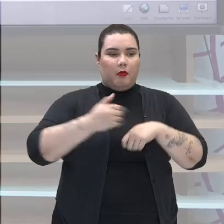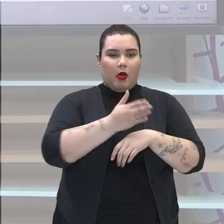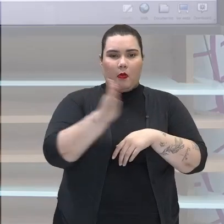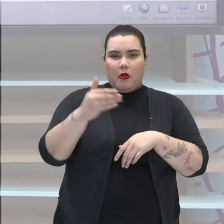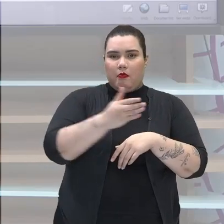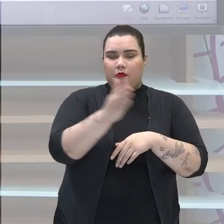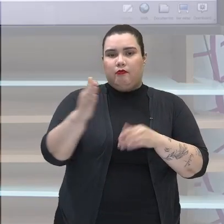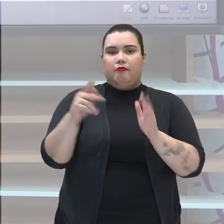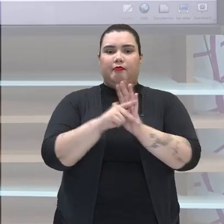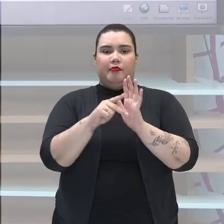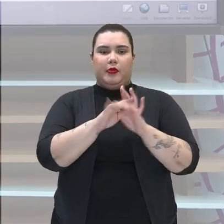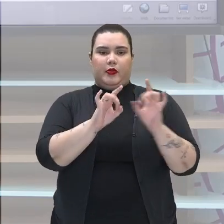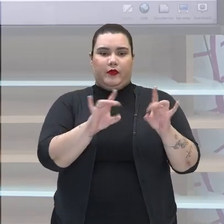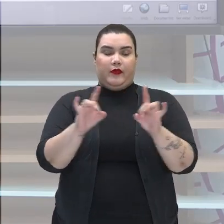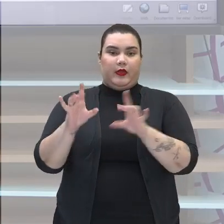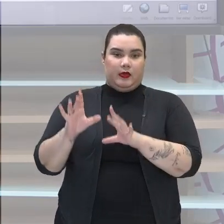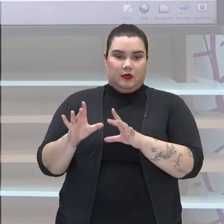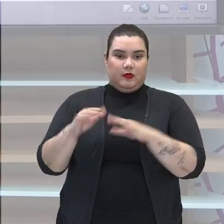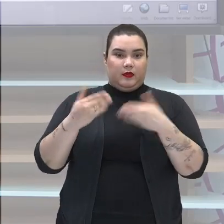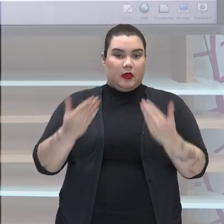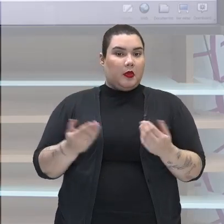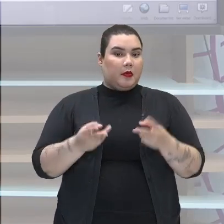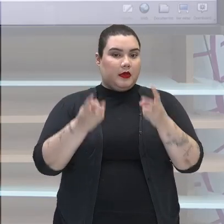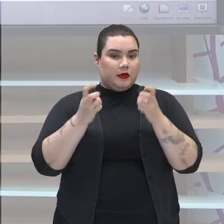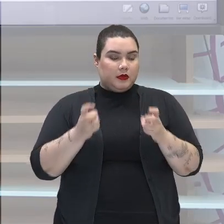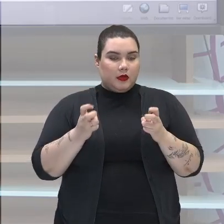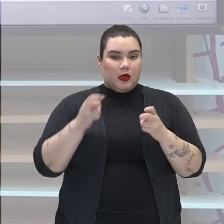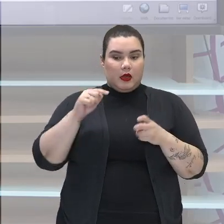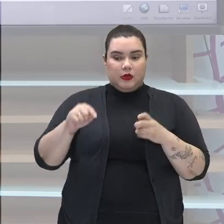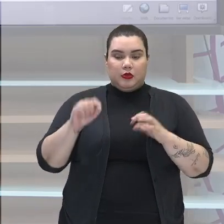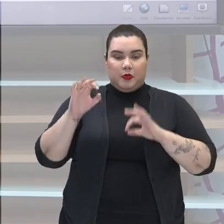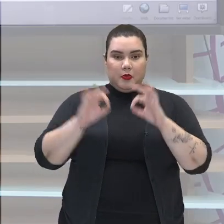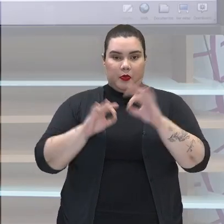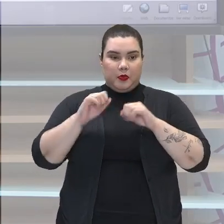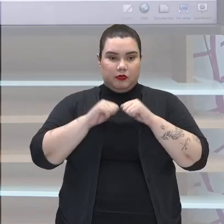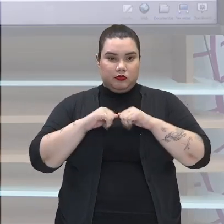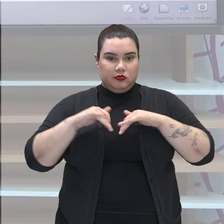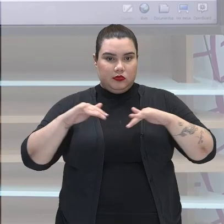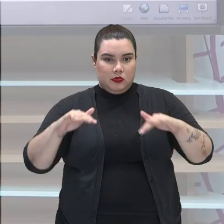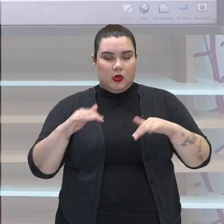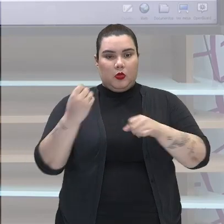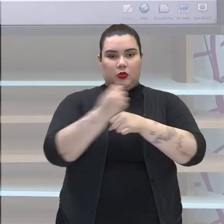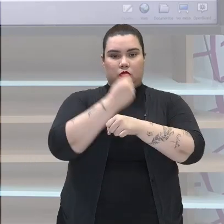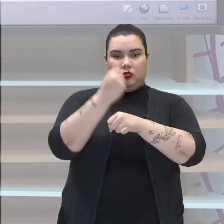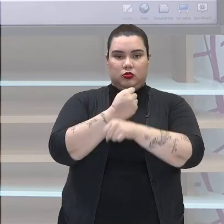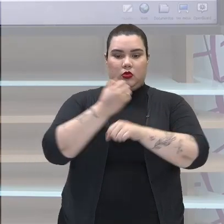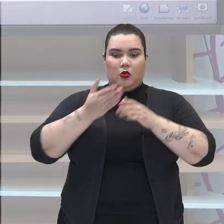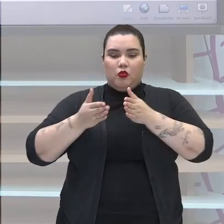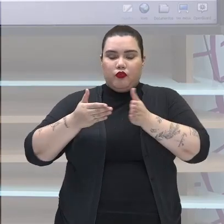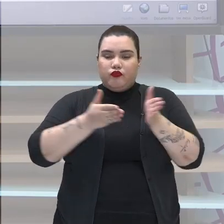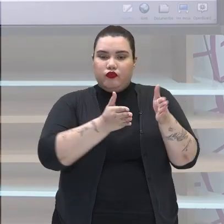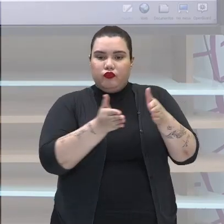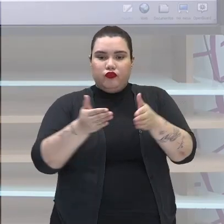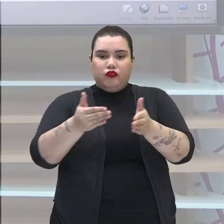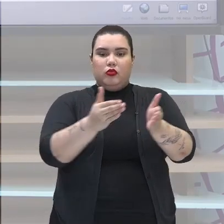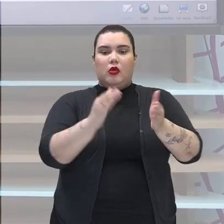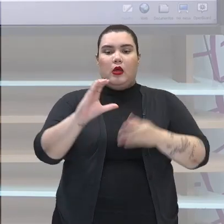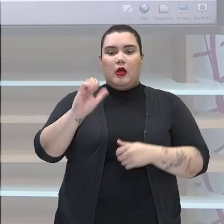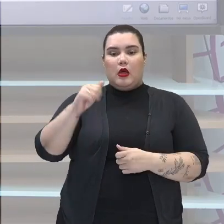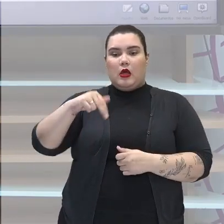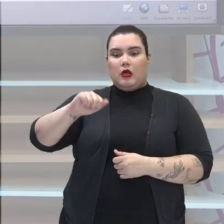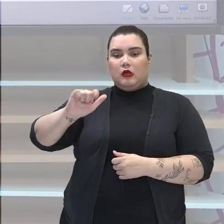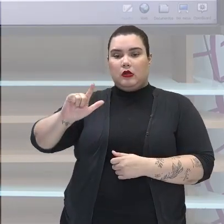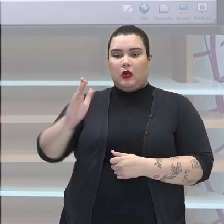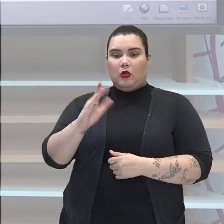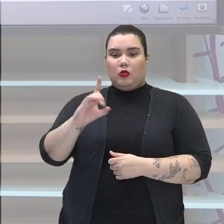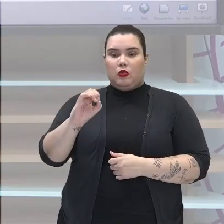é o caso, né, logo após esse processo de expansão para o oeste, da construção do Canal do Panamá, que vai